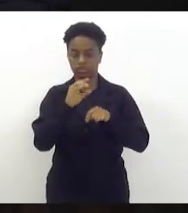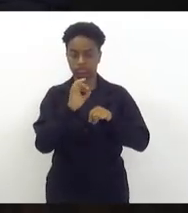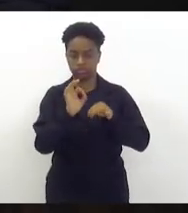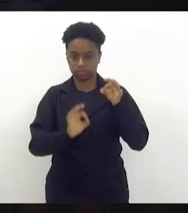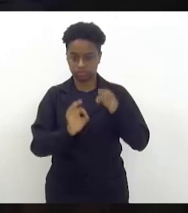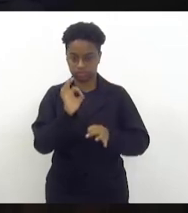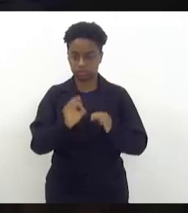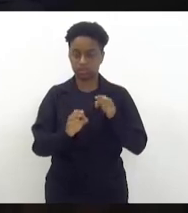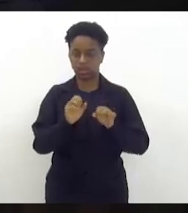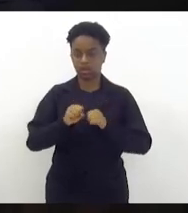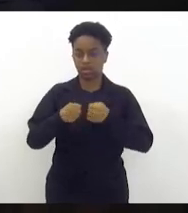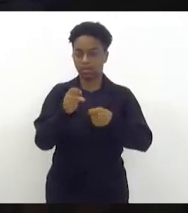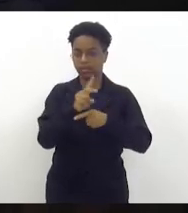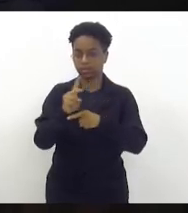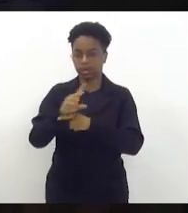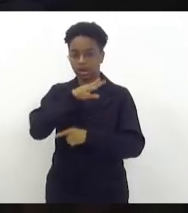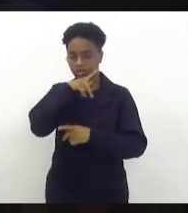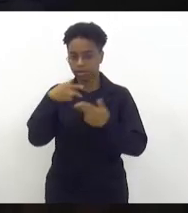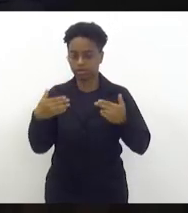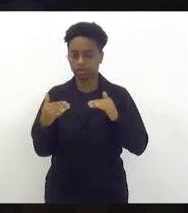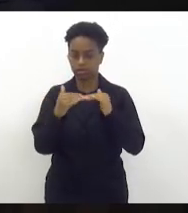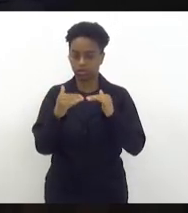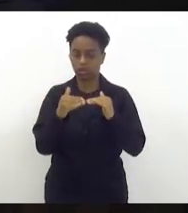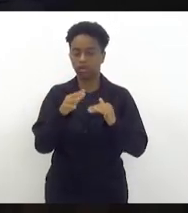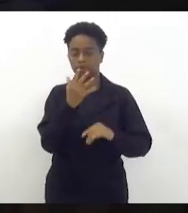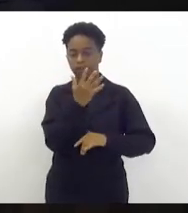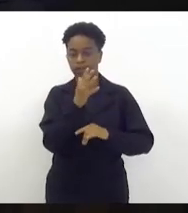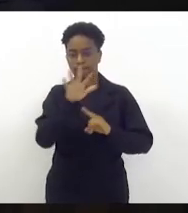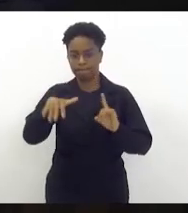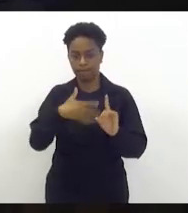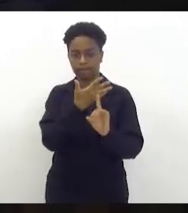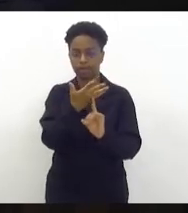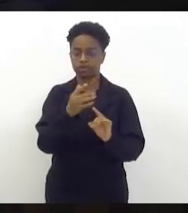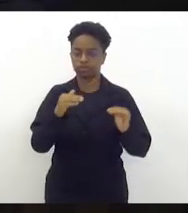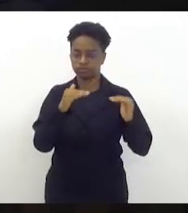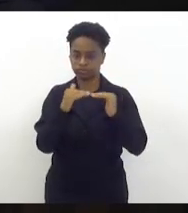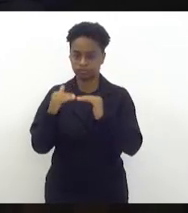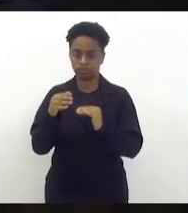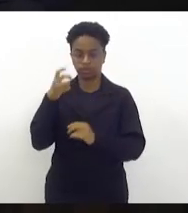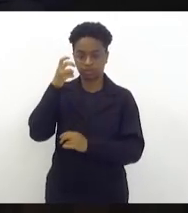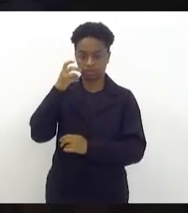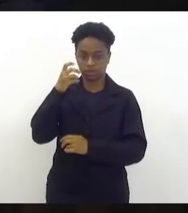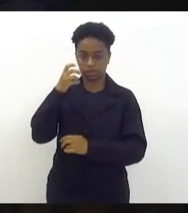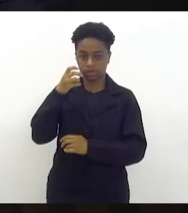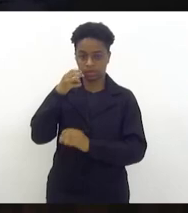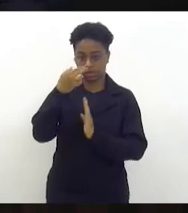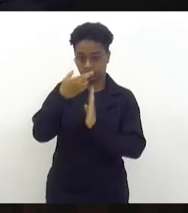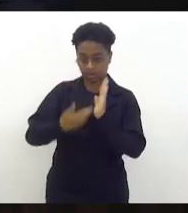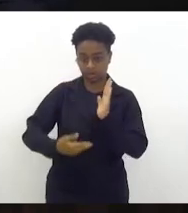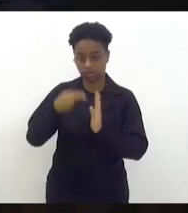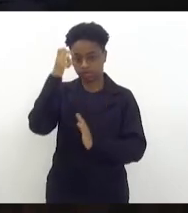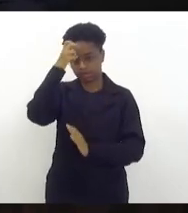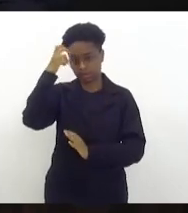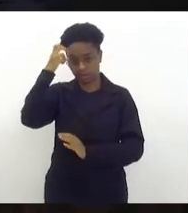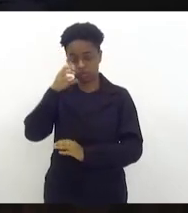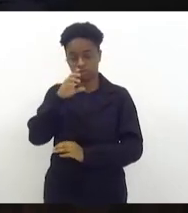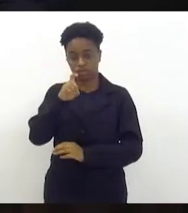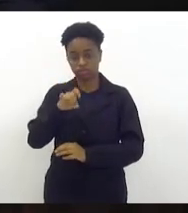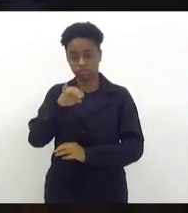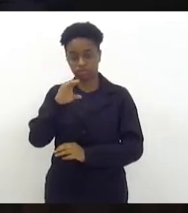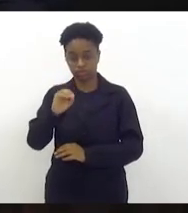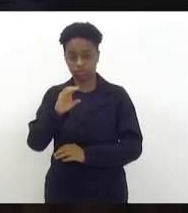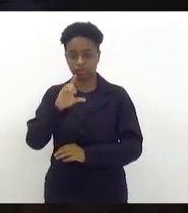Proteção dos Animais favorável, de Defesa no Meio Ambiente favorável. Relatores, deputados Verônica Lima, Chico Machado e Cláudio Caiado.